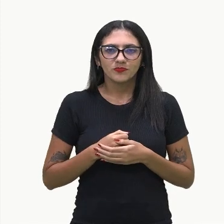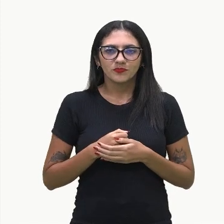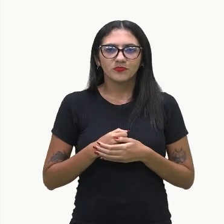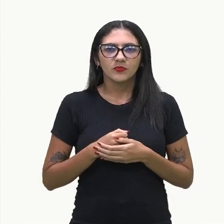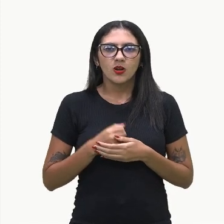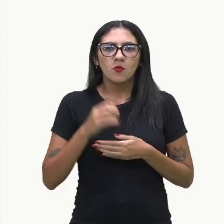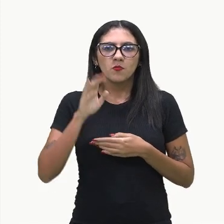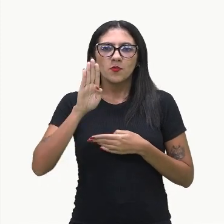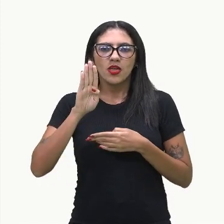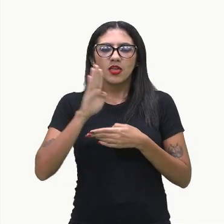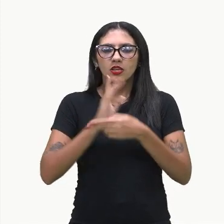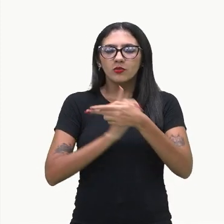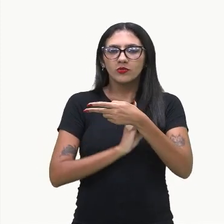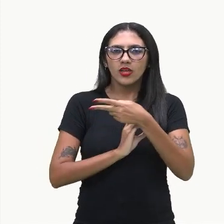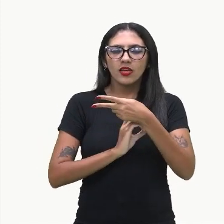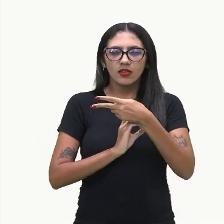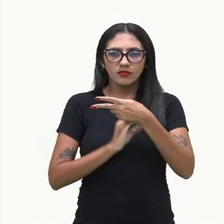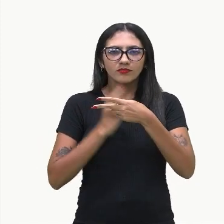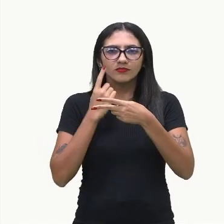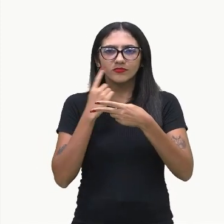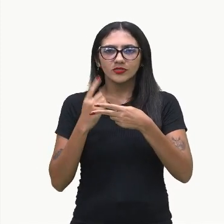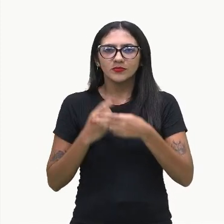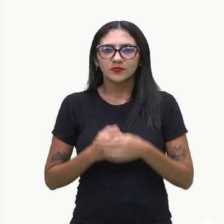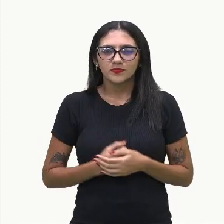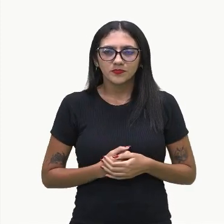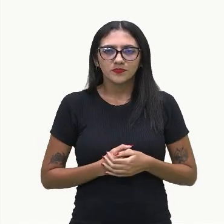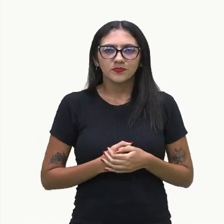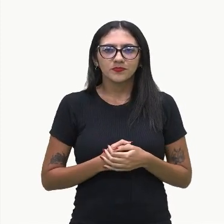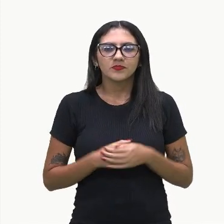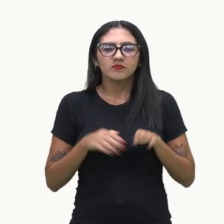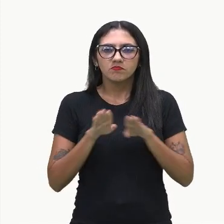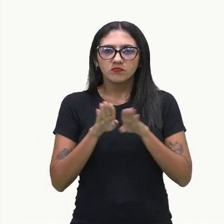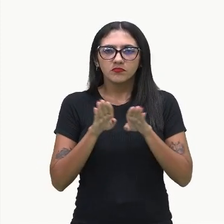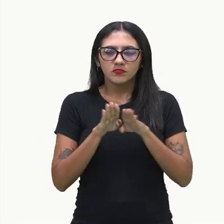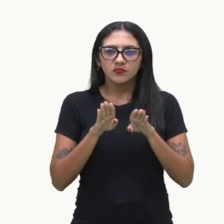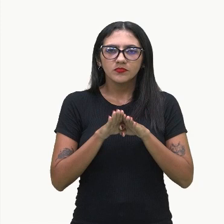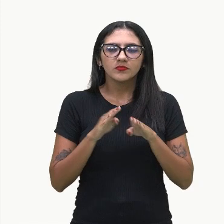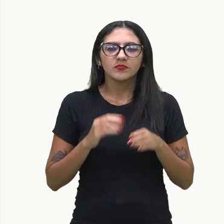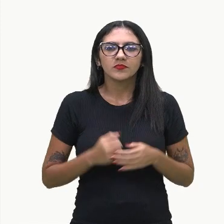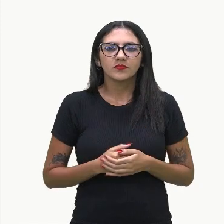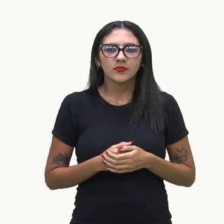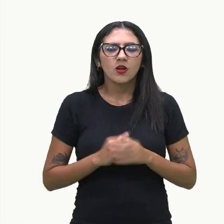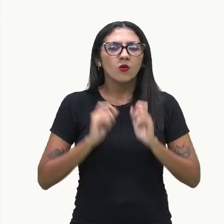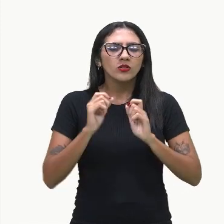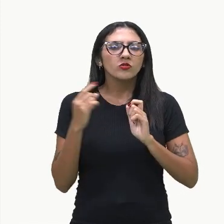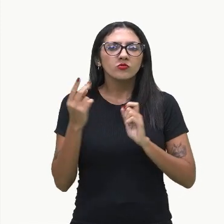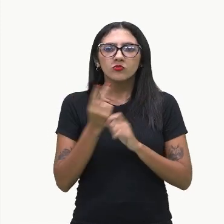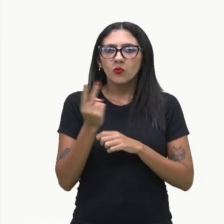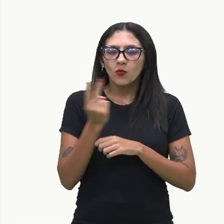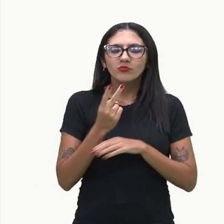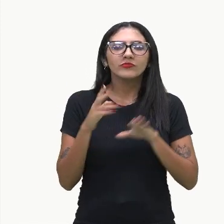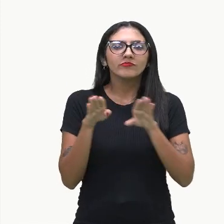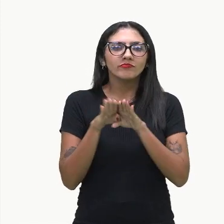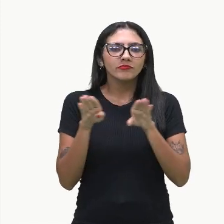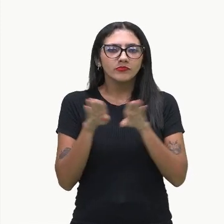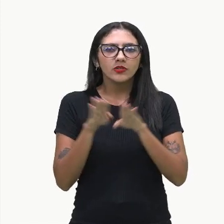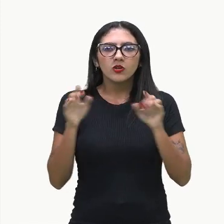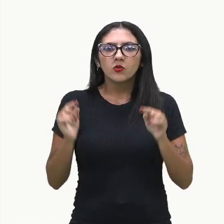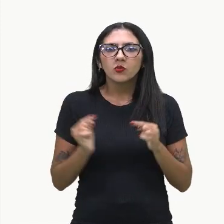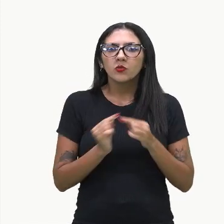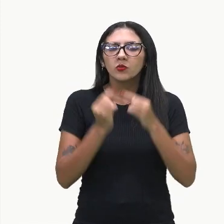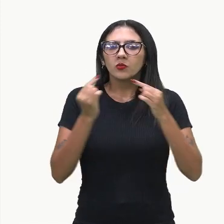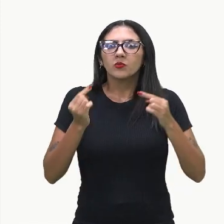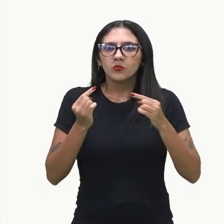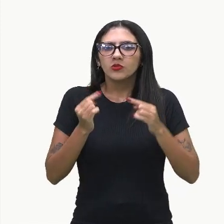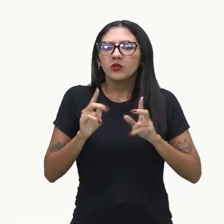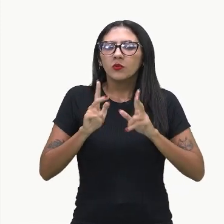outro está localizado na região interna. E o que é que eles possuem em comum? E o que é que há repetido entre